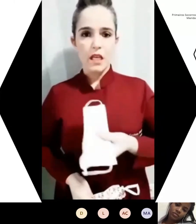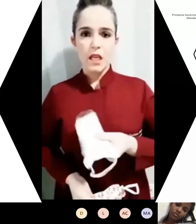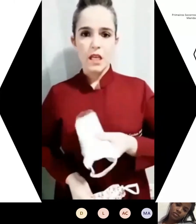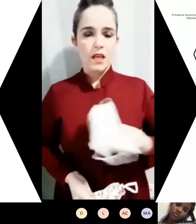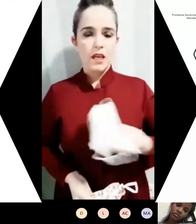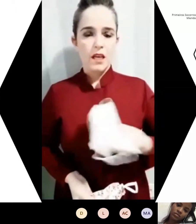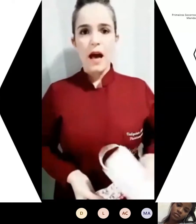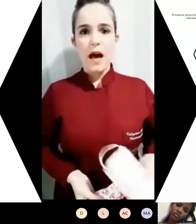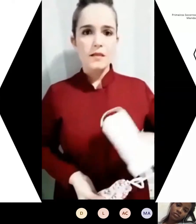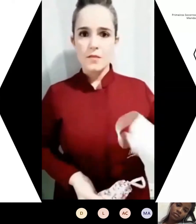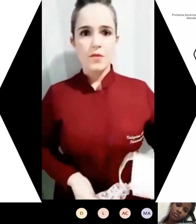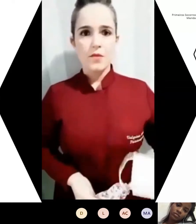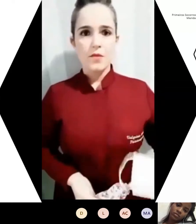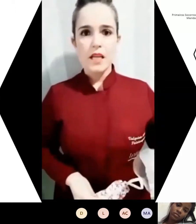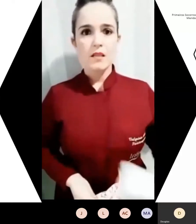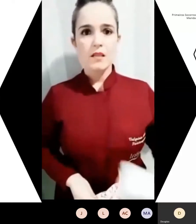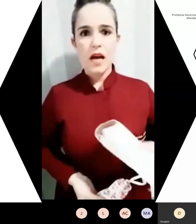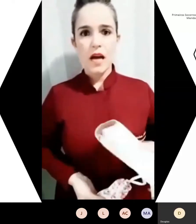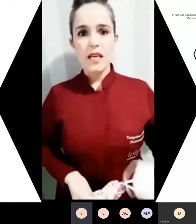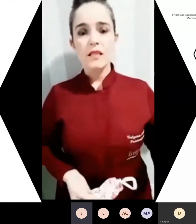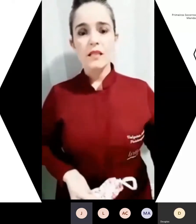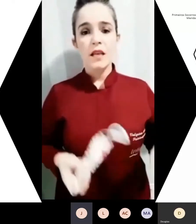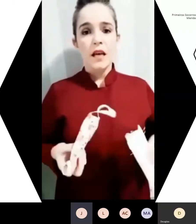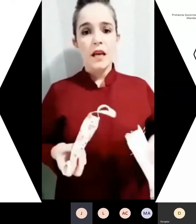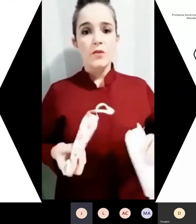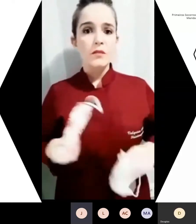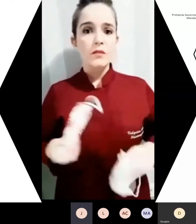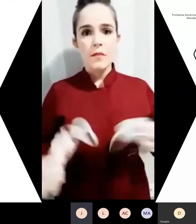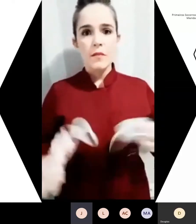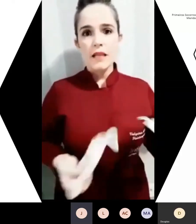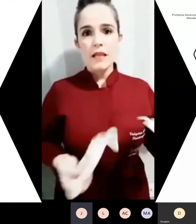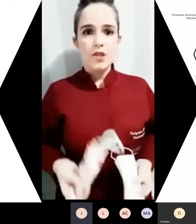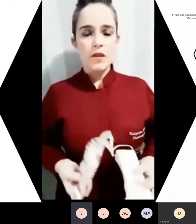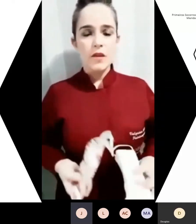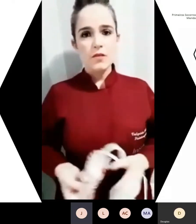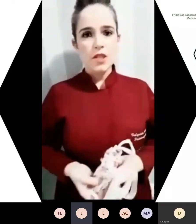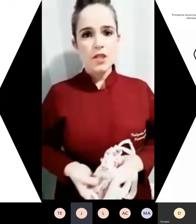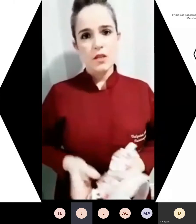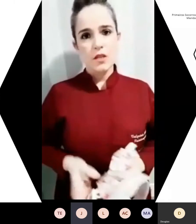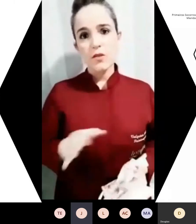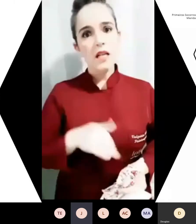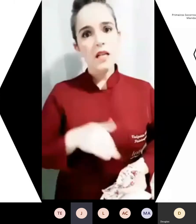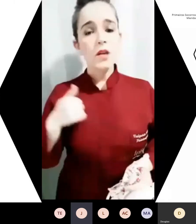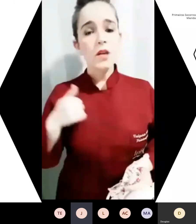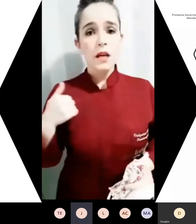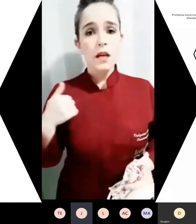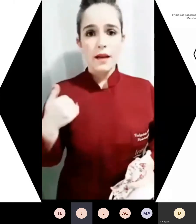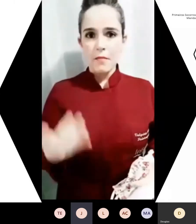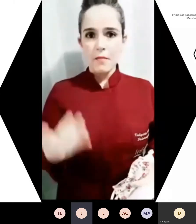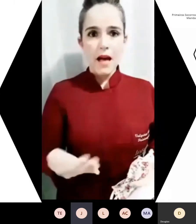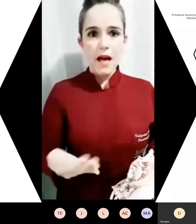compra em farmácias, em perfumaria, em drogarias. Eu estou falando dessa máscara que a gente vai usar no dia a dia, eu não estou